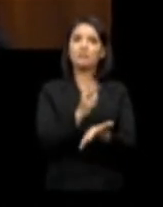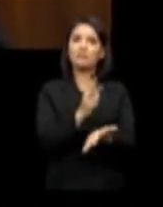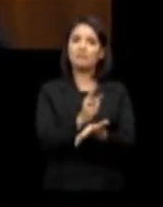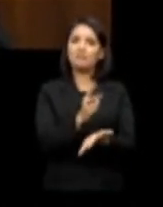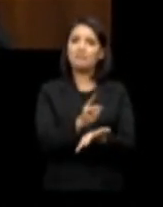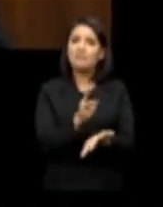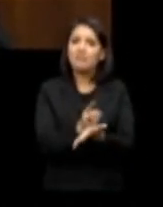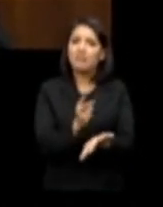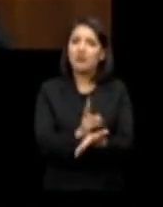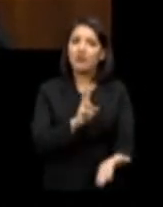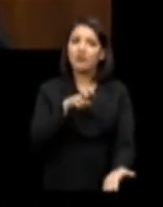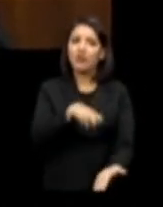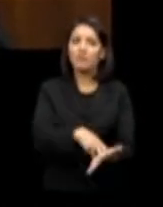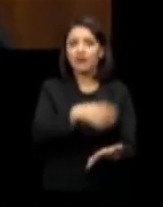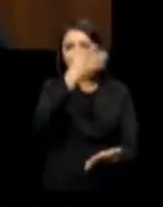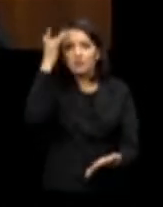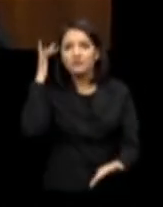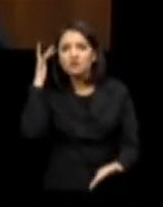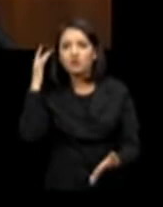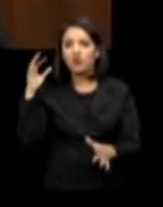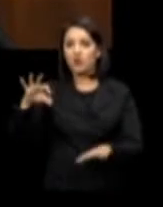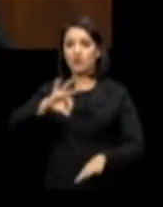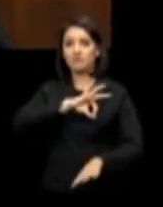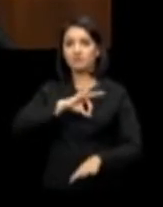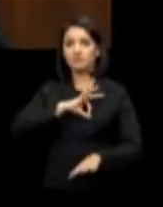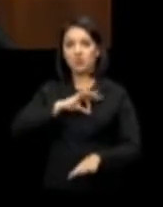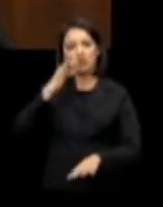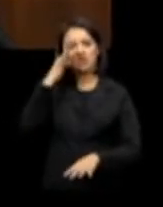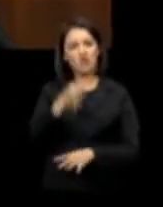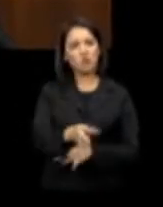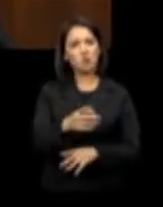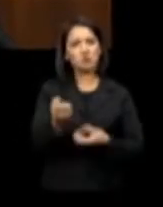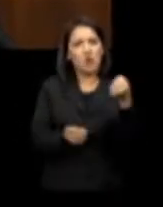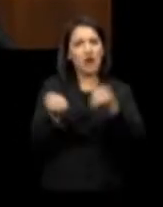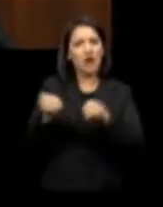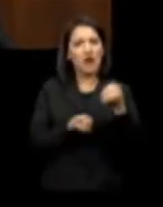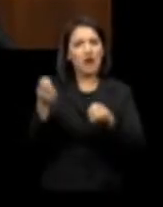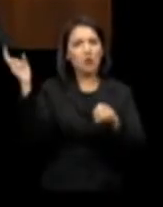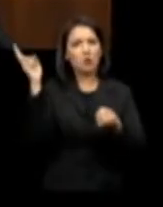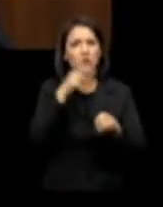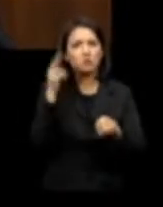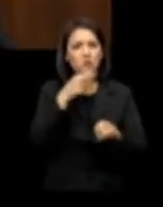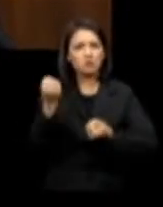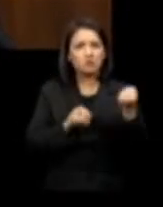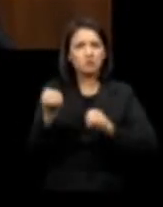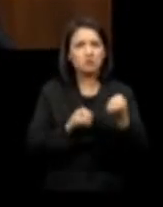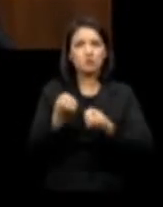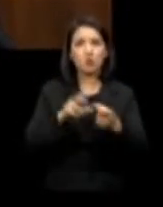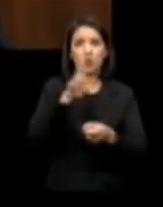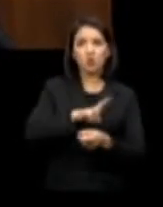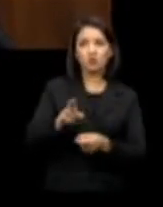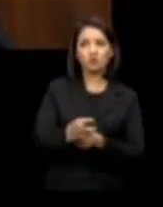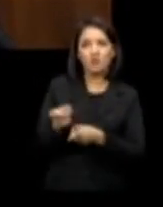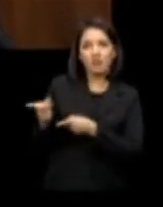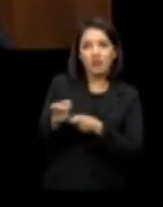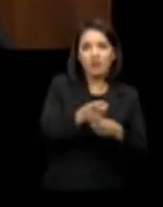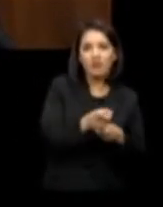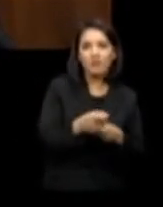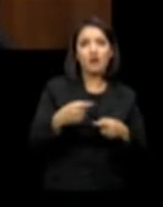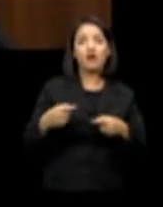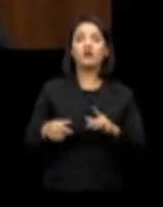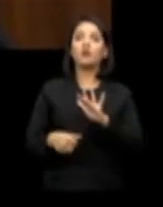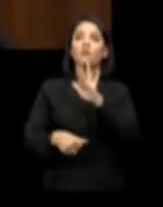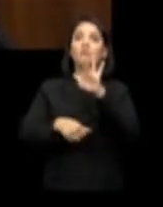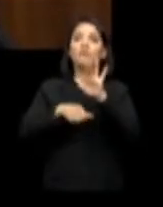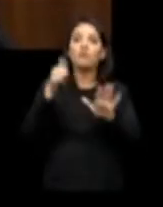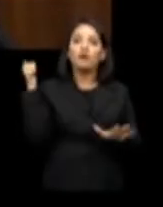de fugir da polícia ao dirigir um carro anteriormente utilizado em um tiroteio. Ele havia sido condenado previamente por agressão